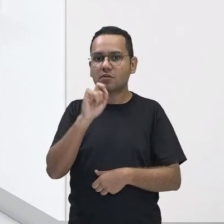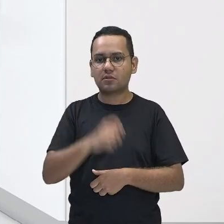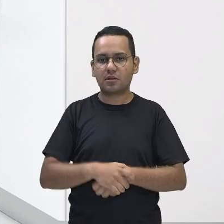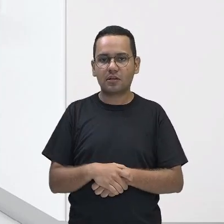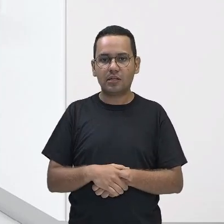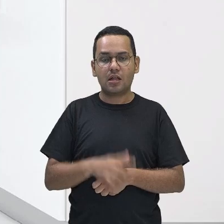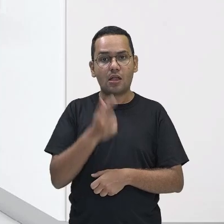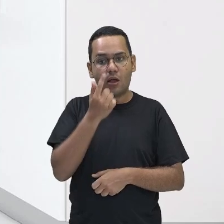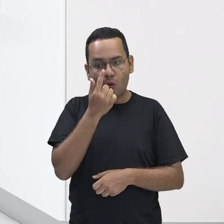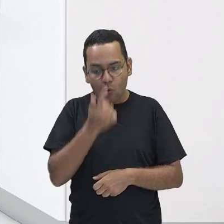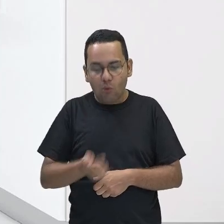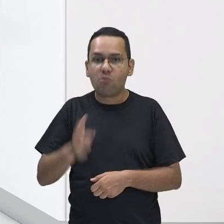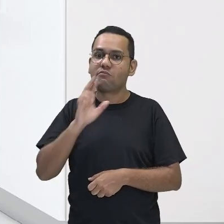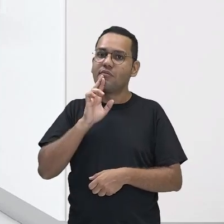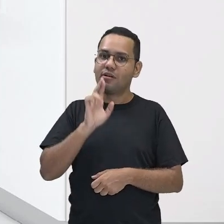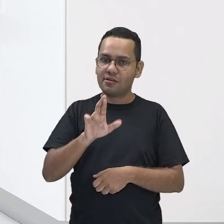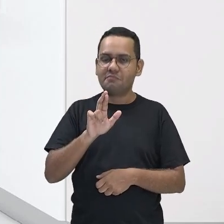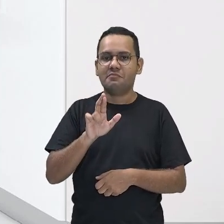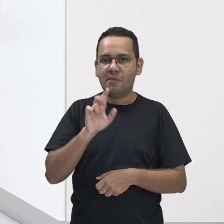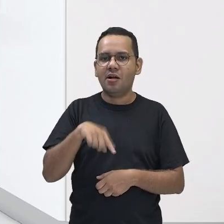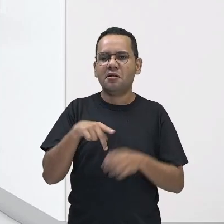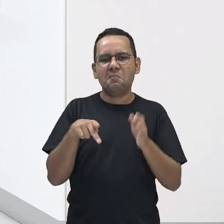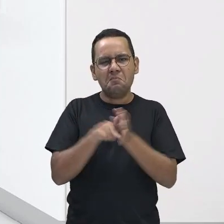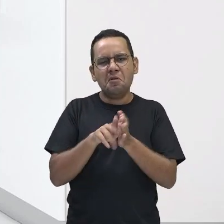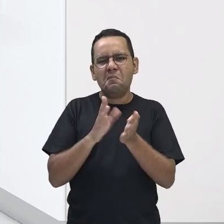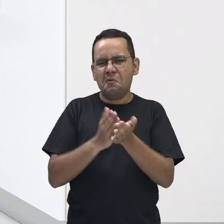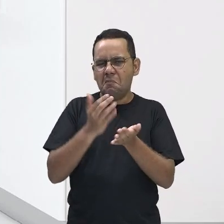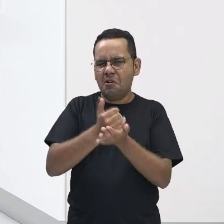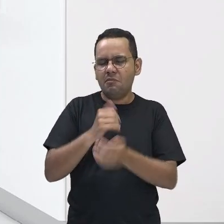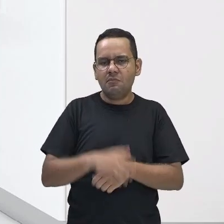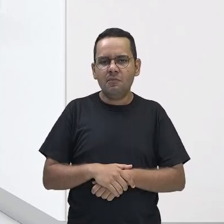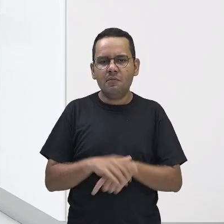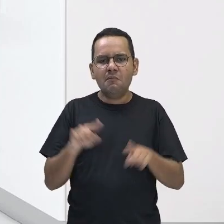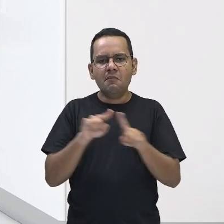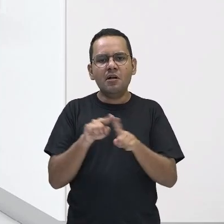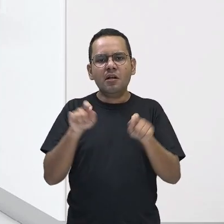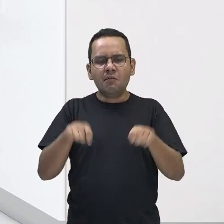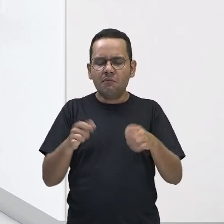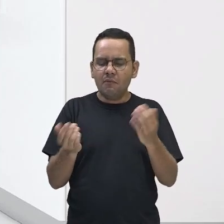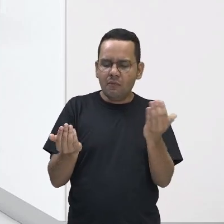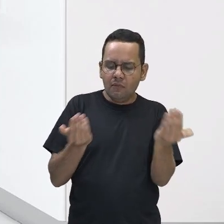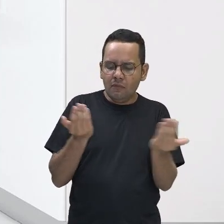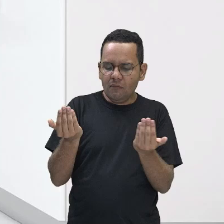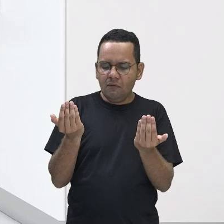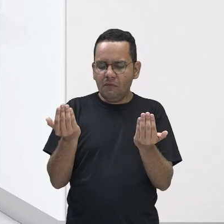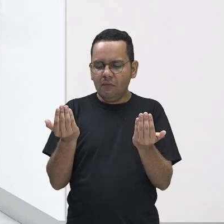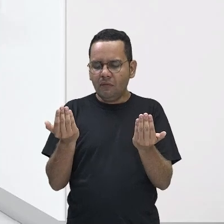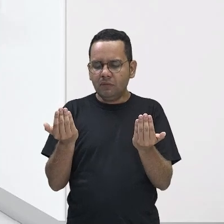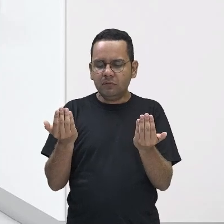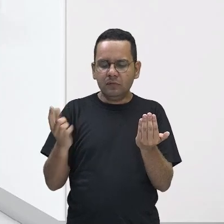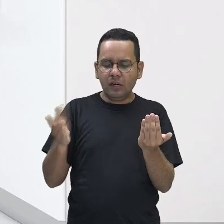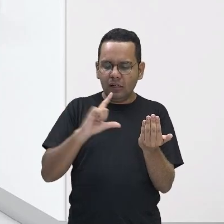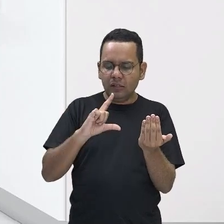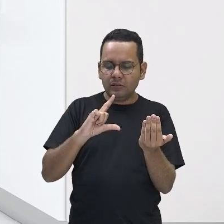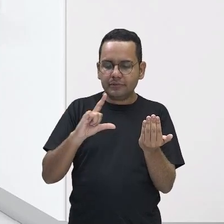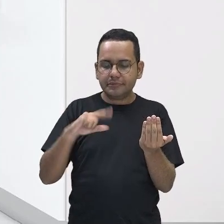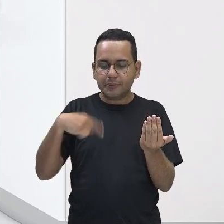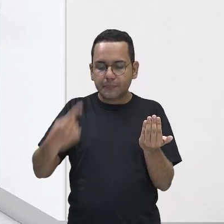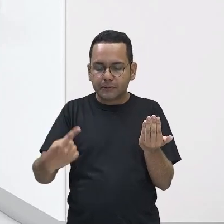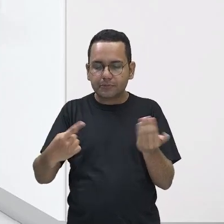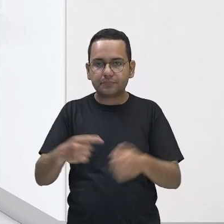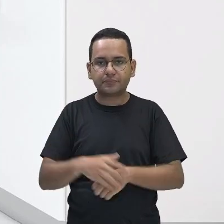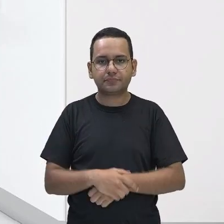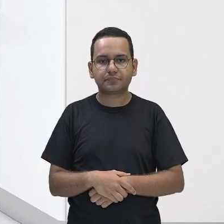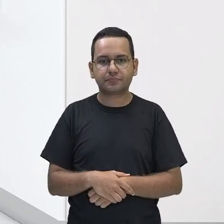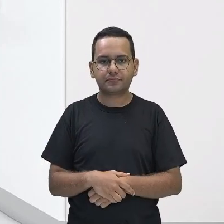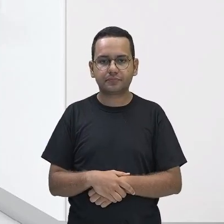outro resultado do bolo. Aí você vai começar a comparar os resultados. É quando nós temos aí o